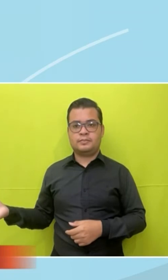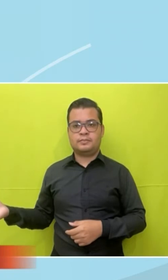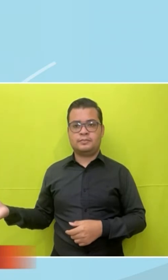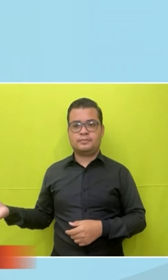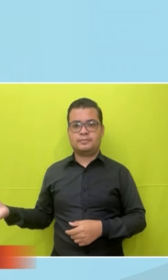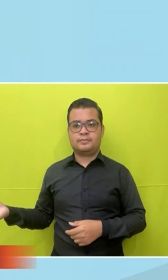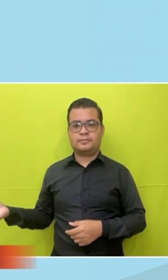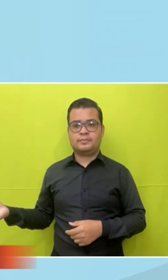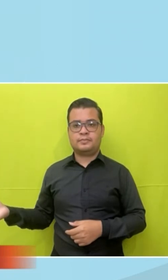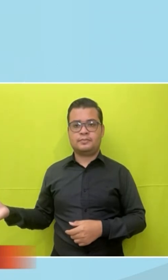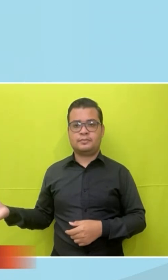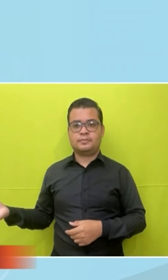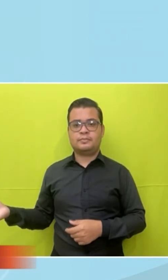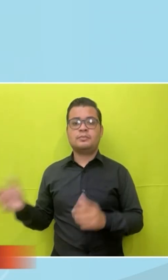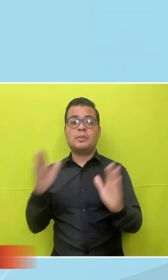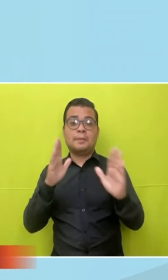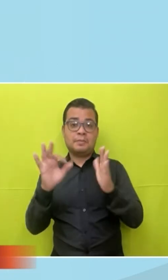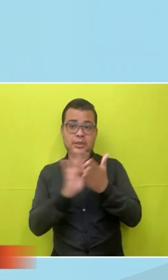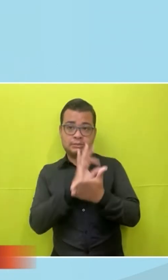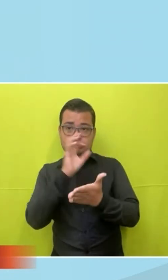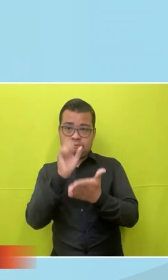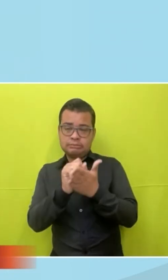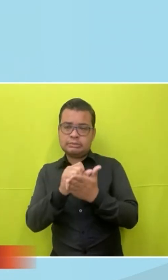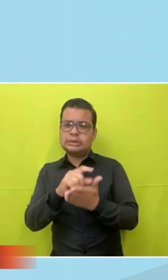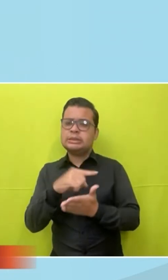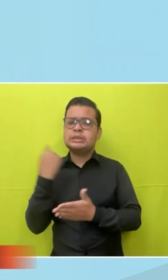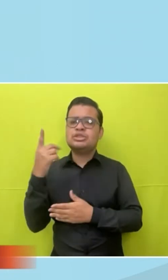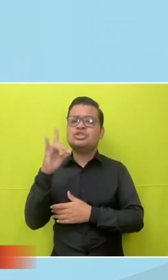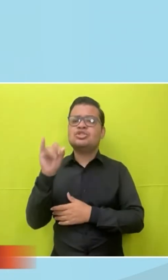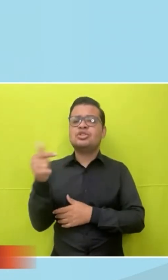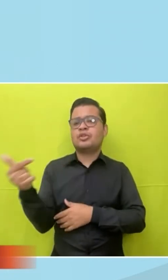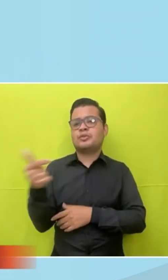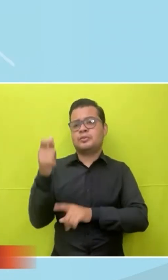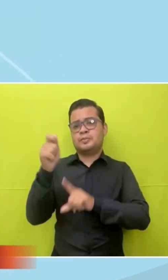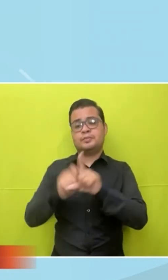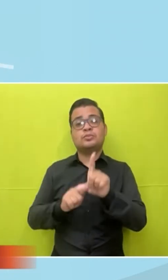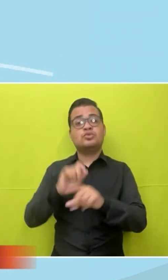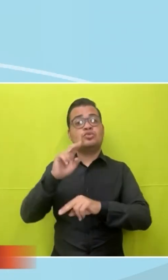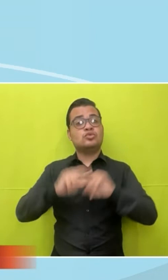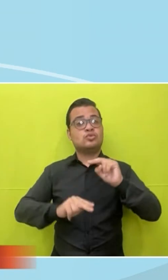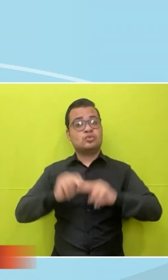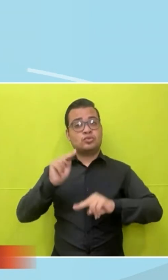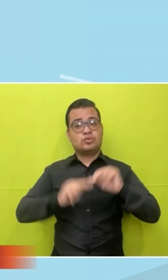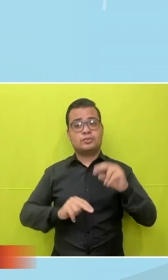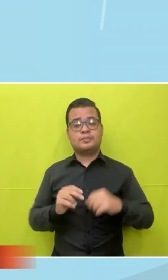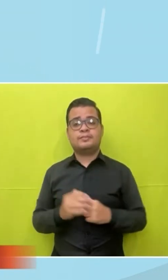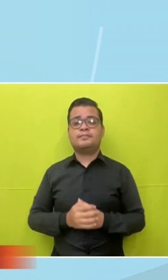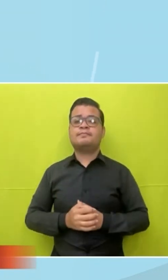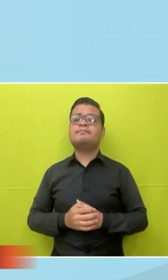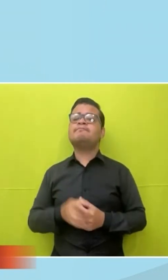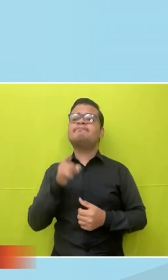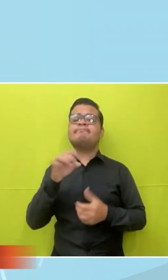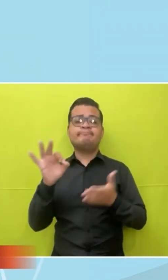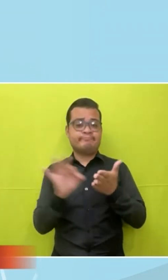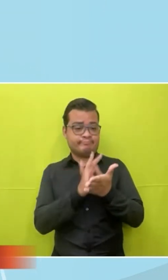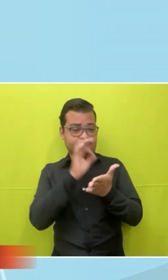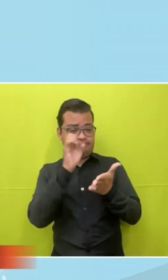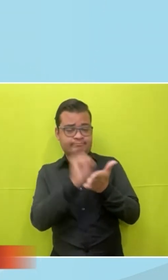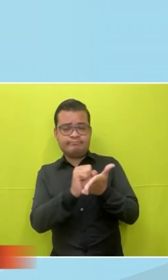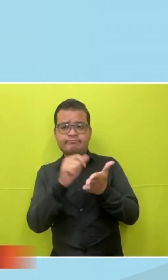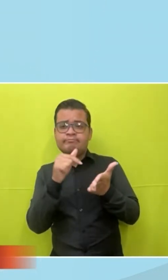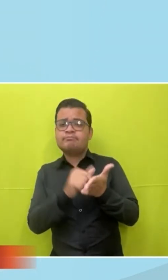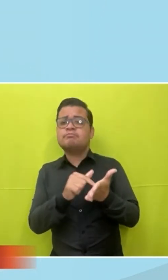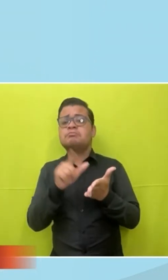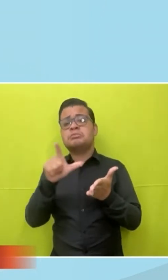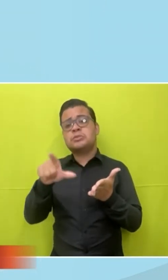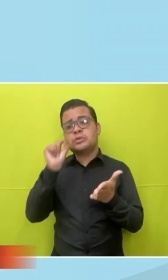ifg.edu.br. O período de inscrição vai até o dia 22 de junho. No ato da inscrição, o candidato vai optar se